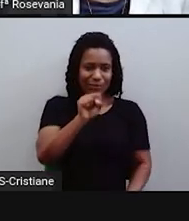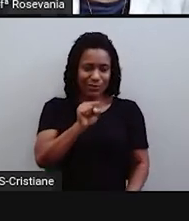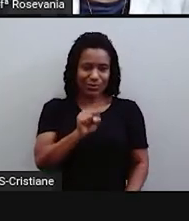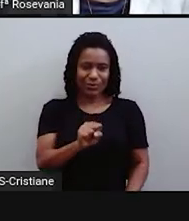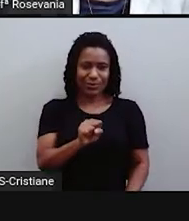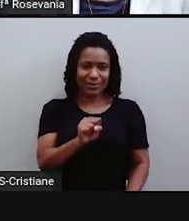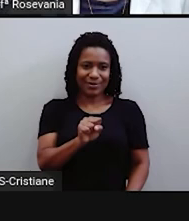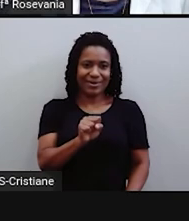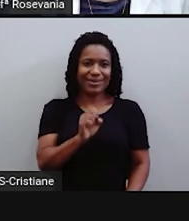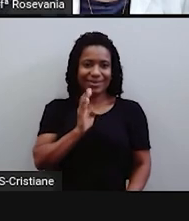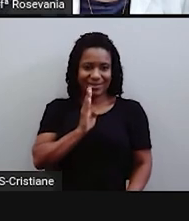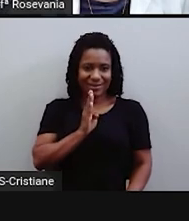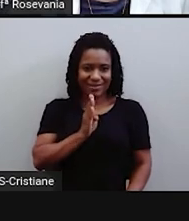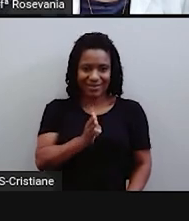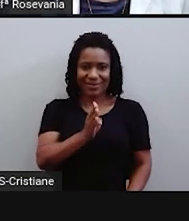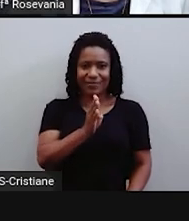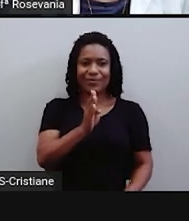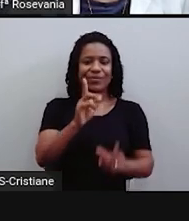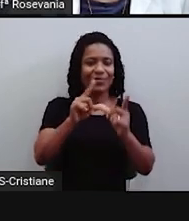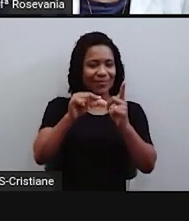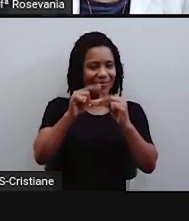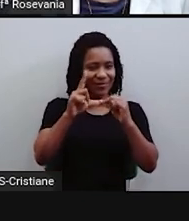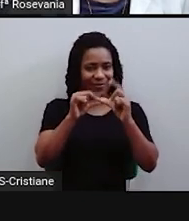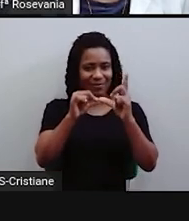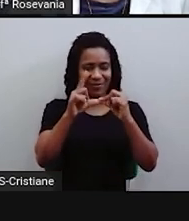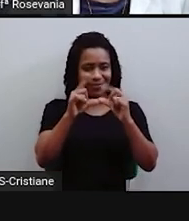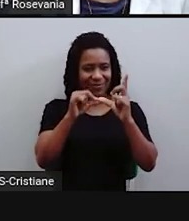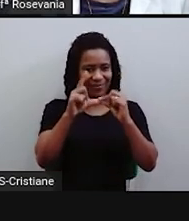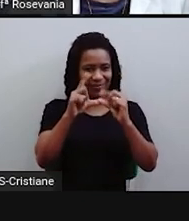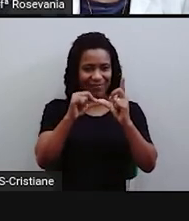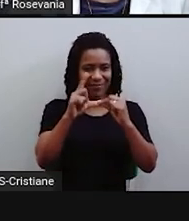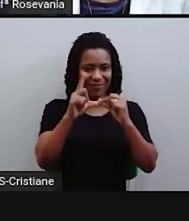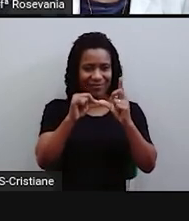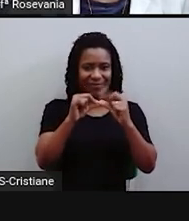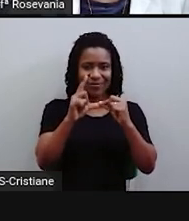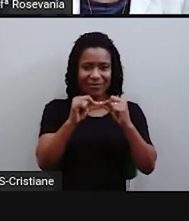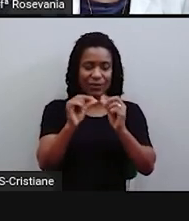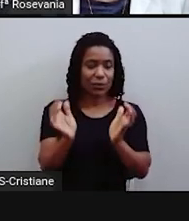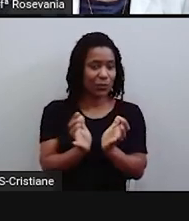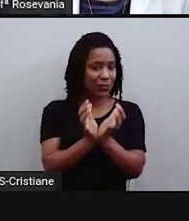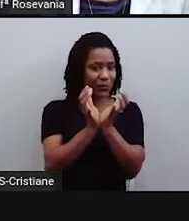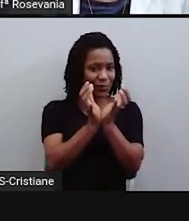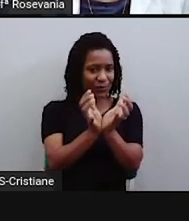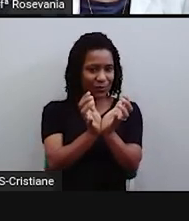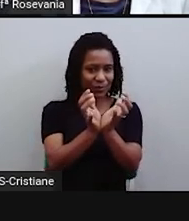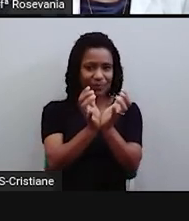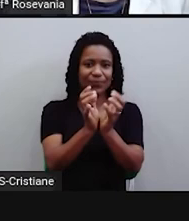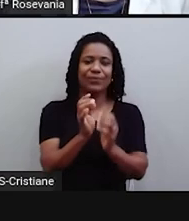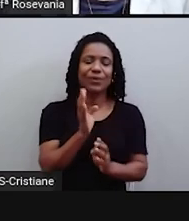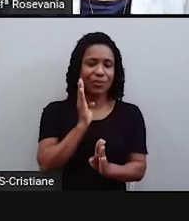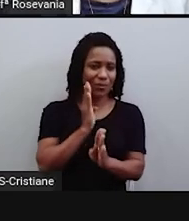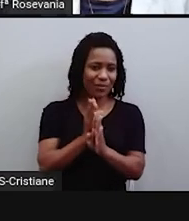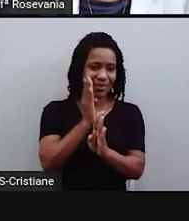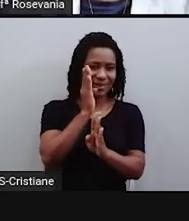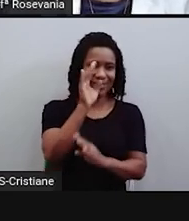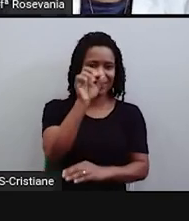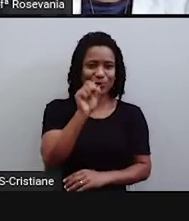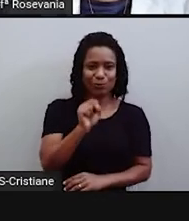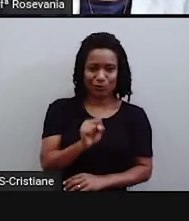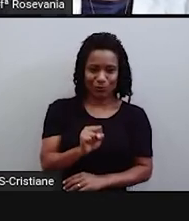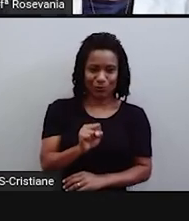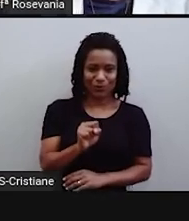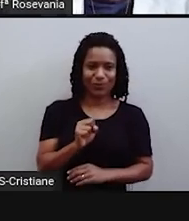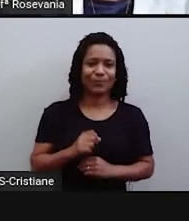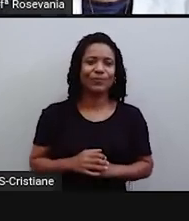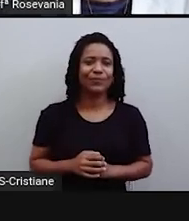esse pontinho, eu desço até o finalzinho da linha do horizonte. E aí, eu achei o sul. Depois que eu achei